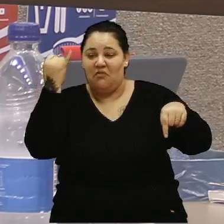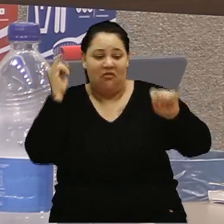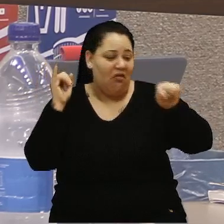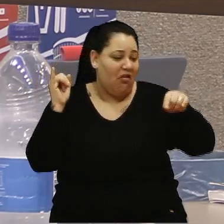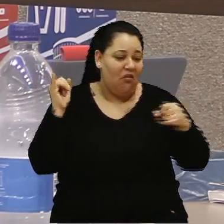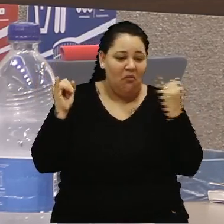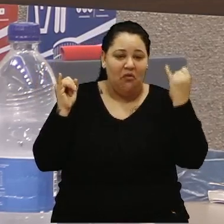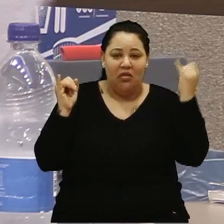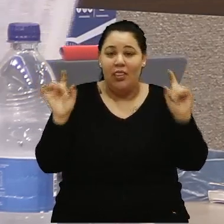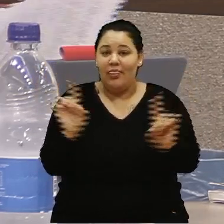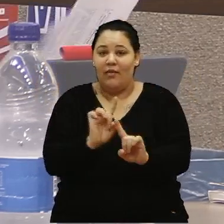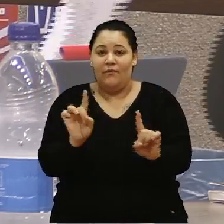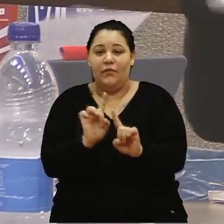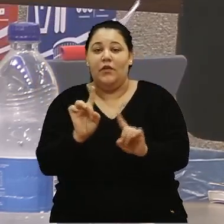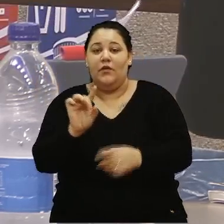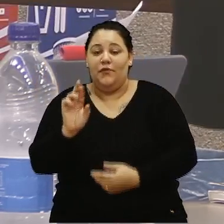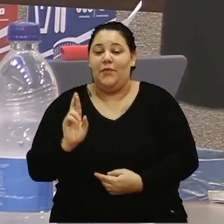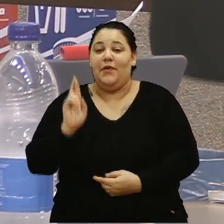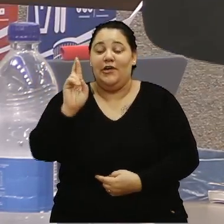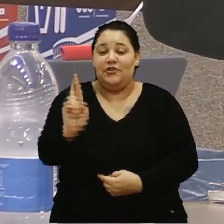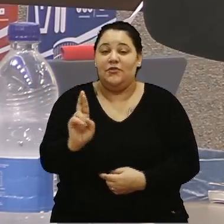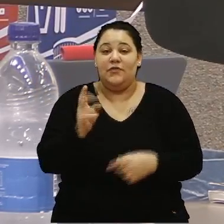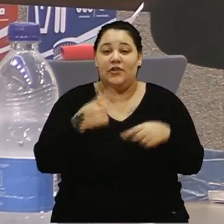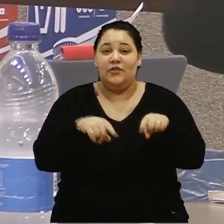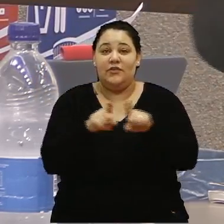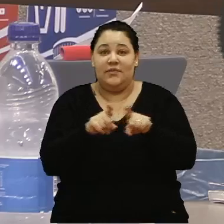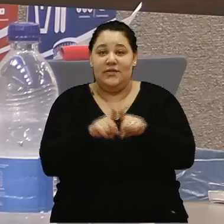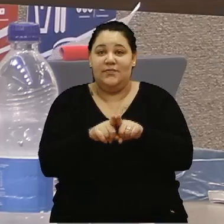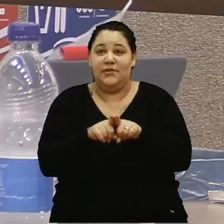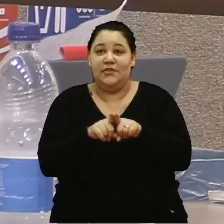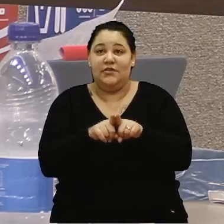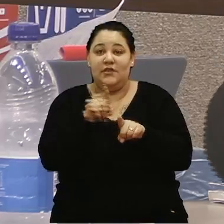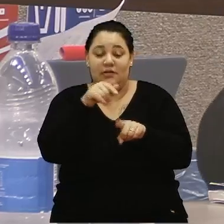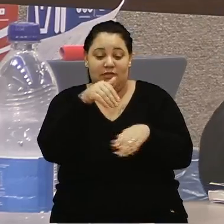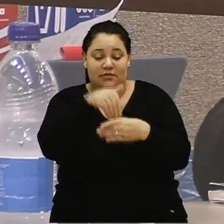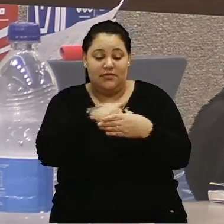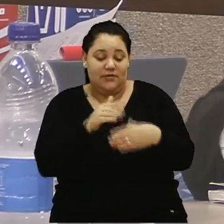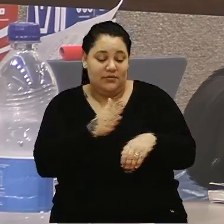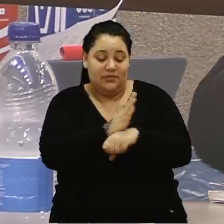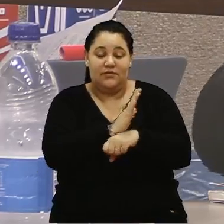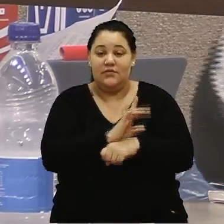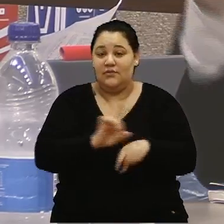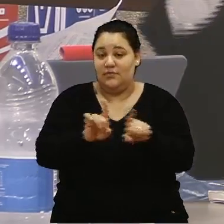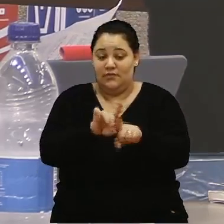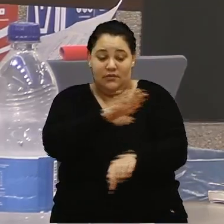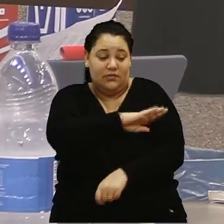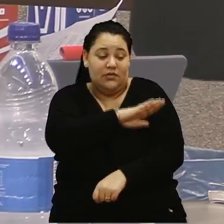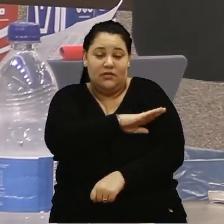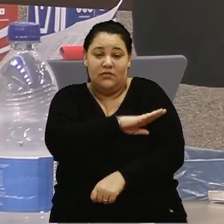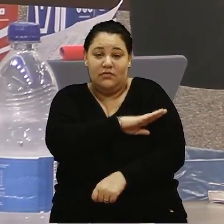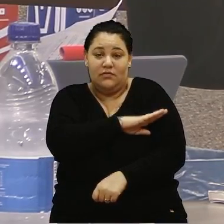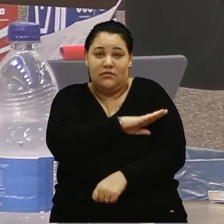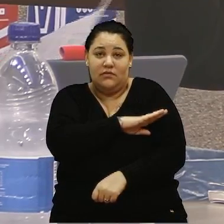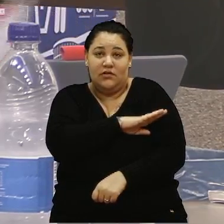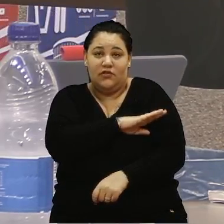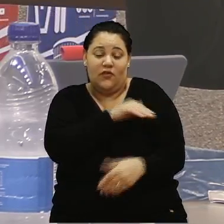porque veio do executivo, nós vamos votar favorável ao aumento de cadeiras. E porque veio do capitão Ramon, nós vamos votar